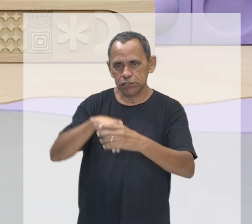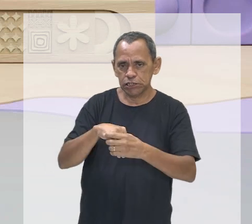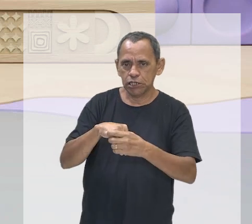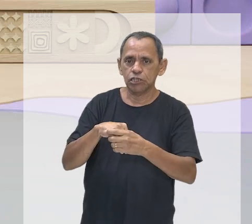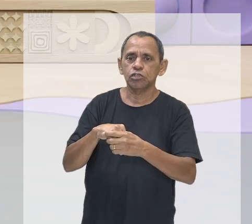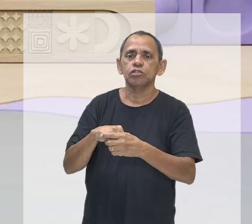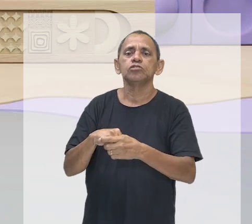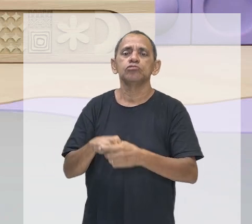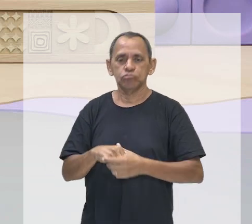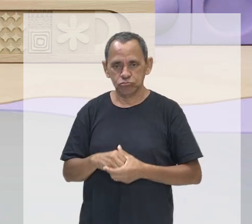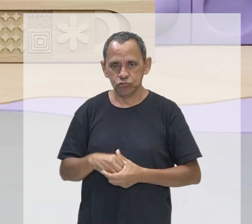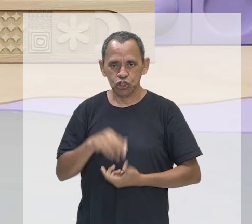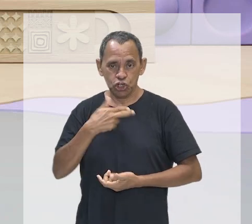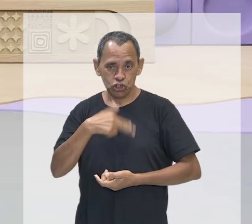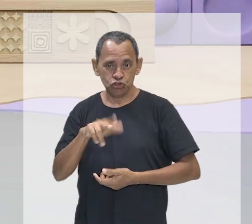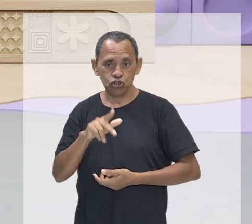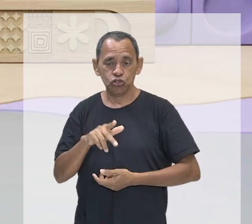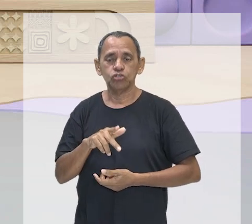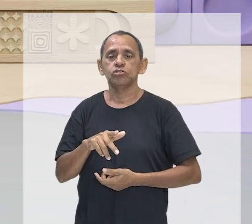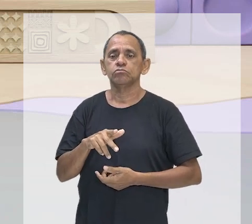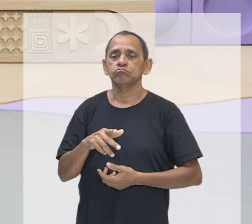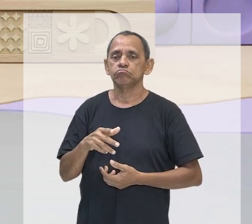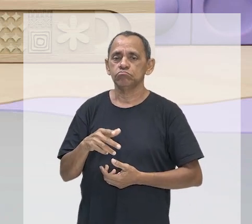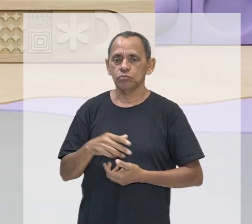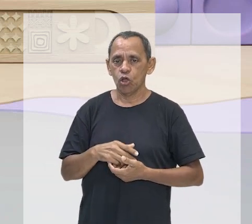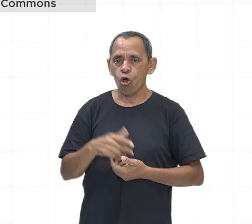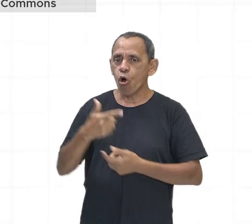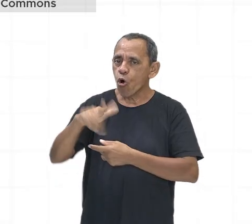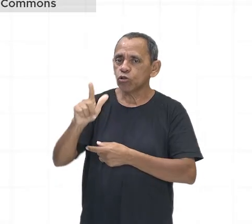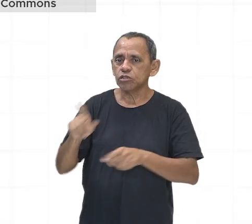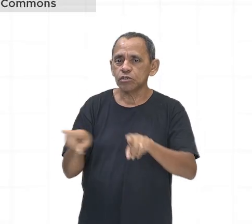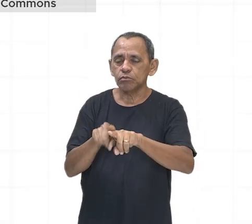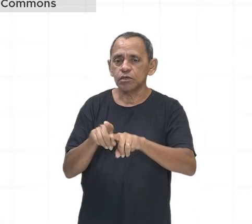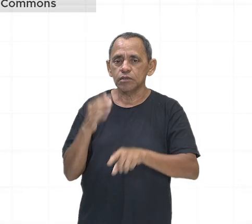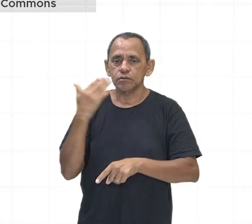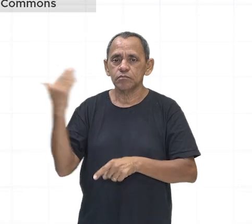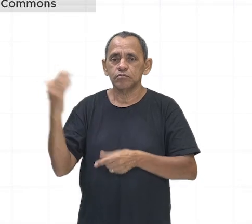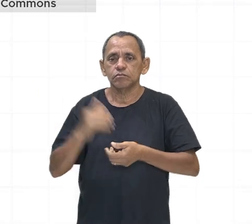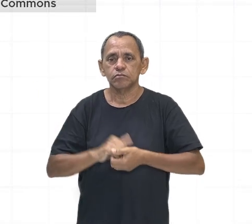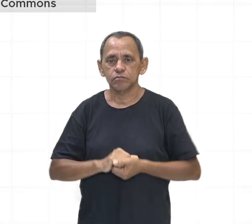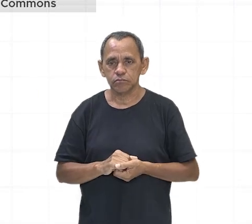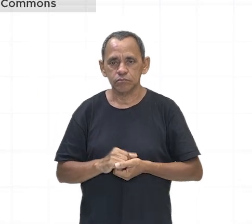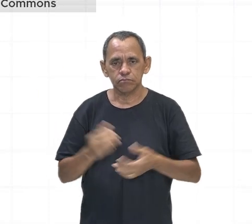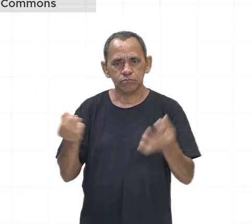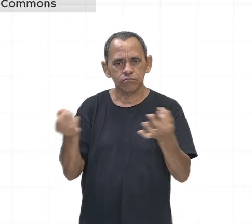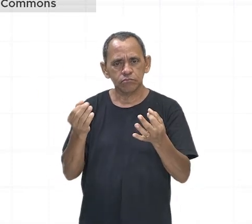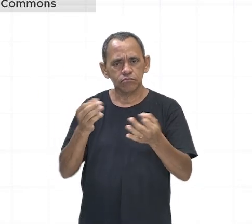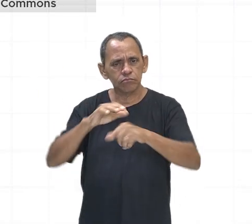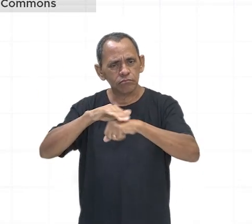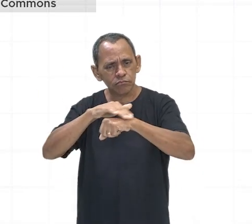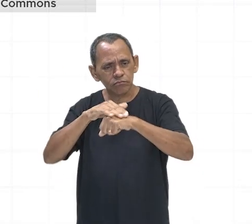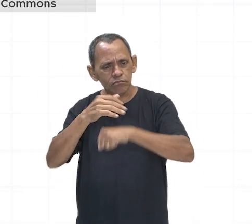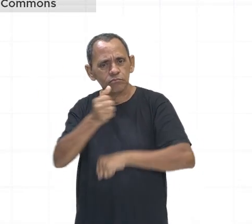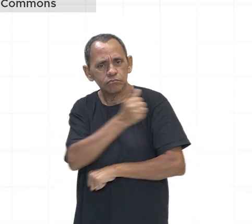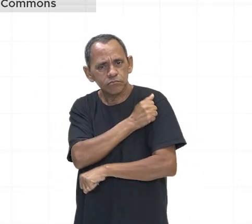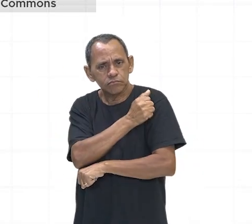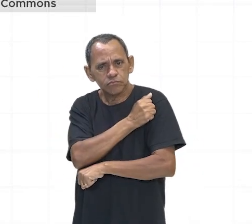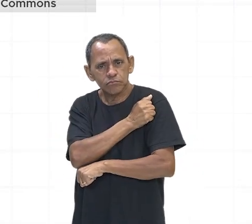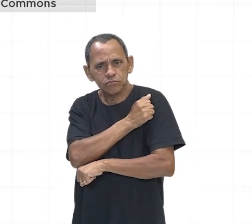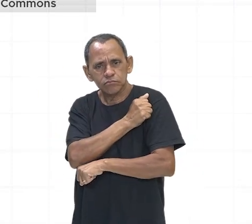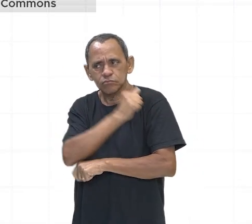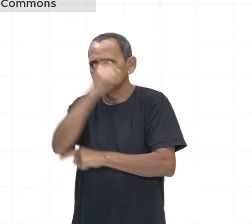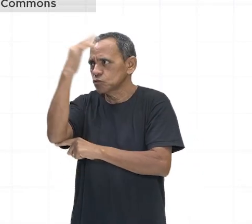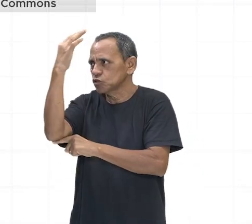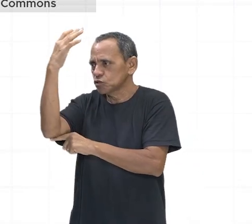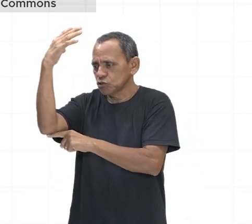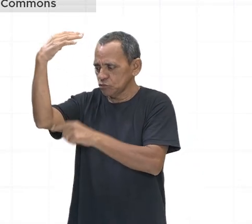não violência. Vamos ouvir a parábola? Buda estava conversando com seus alunos embaixo de uma linda